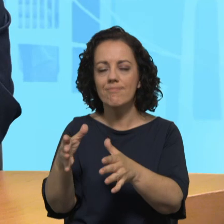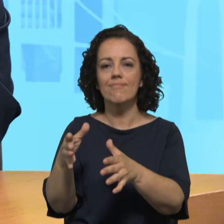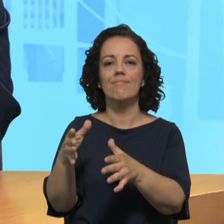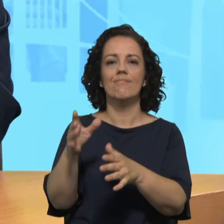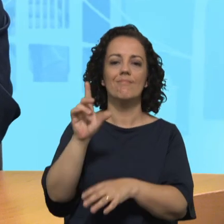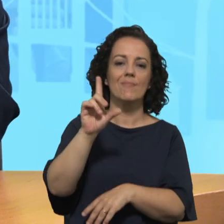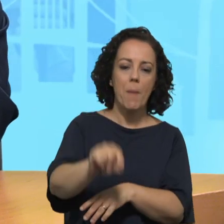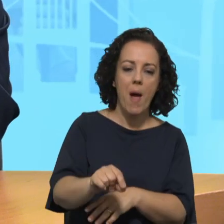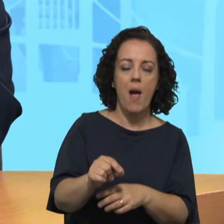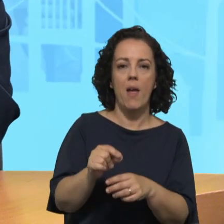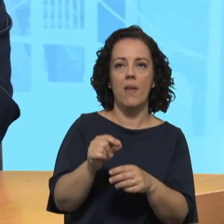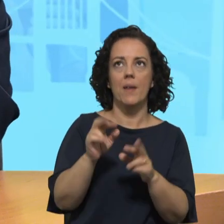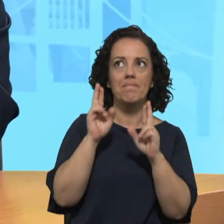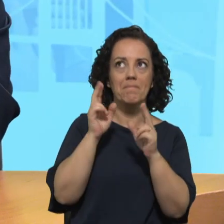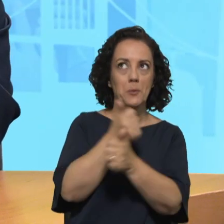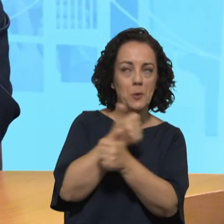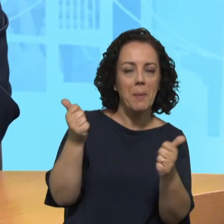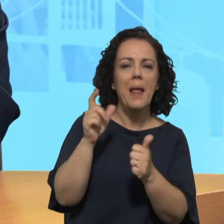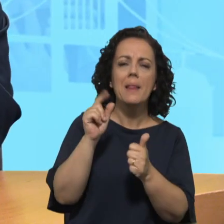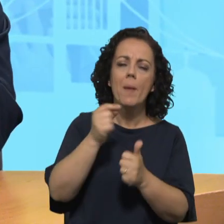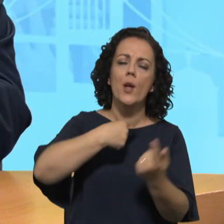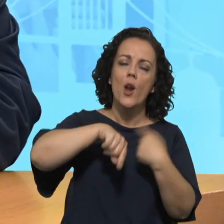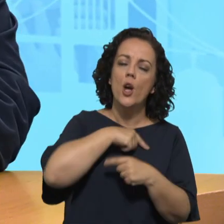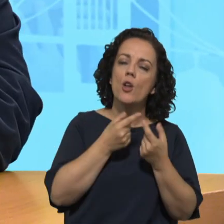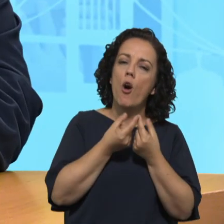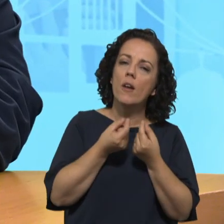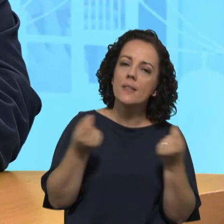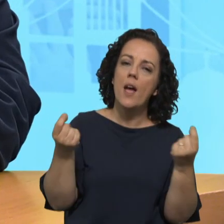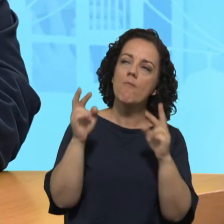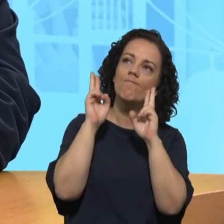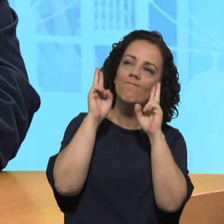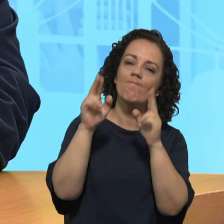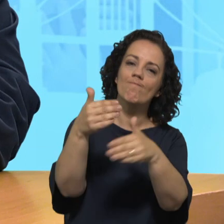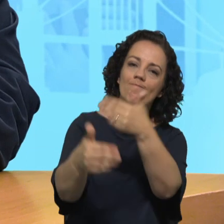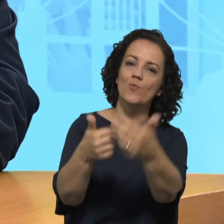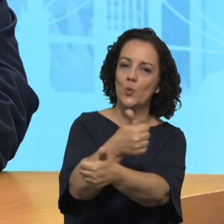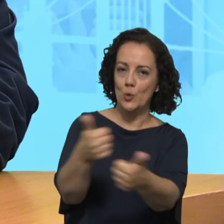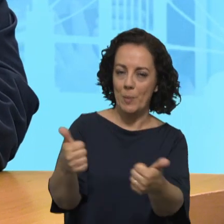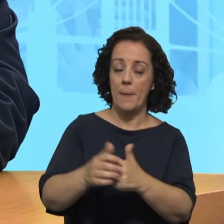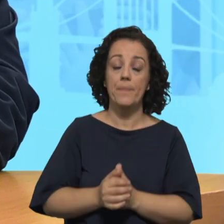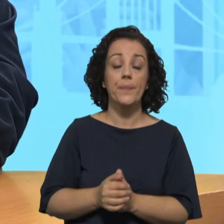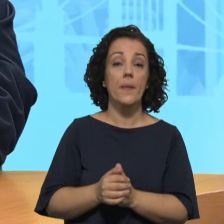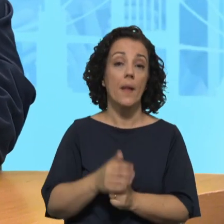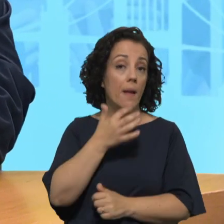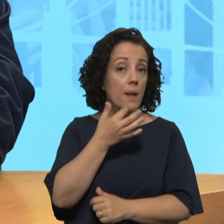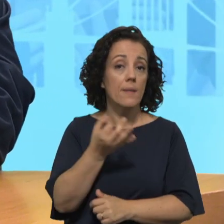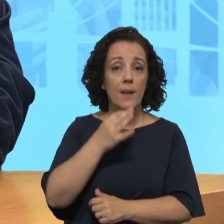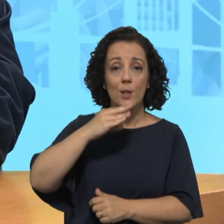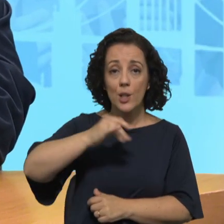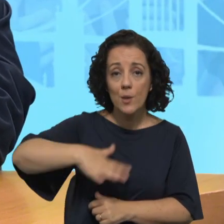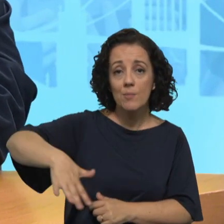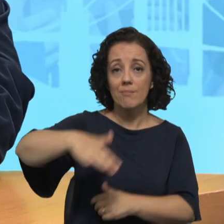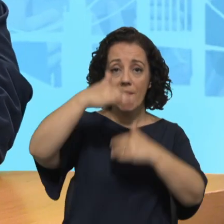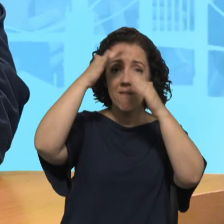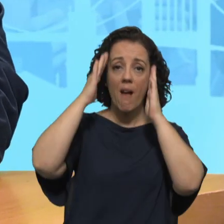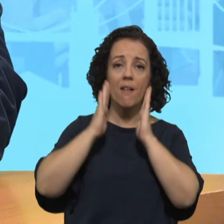na oração para que o evento assim seja. E, de facto, Fátima é um lugar onde pulsa o coração da